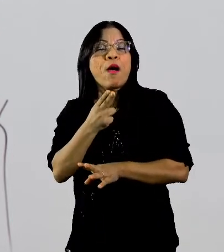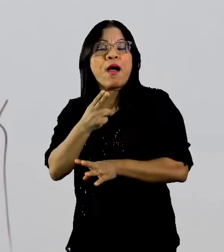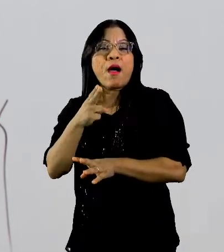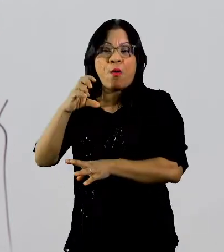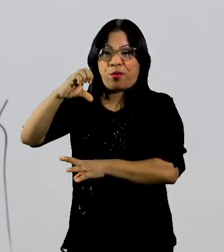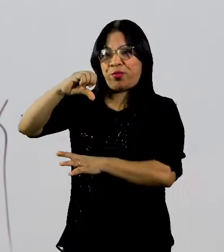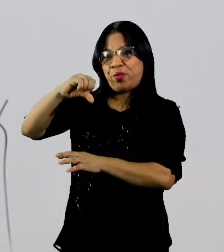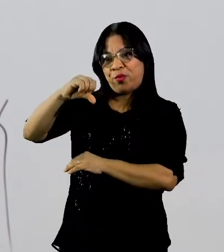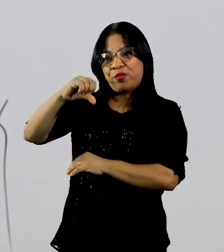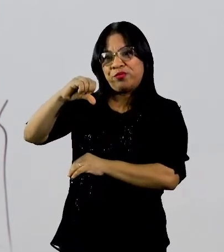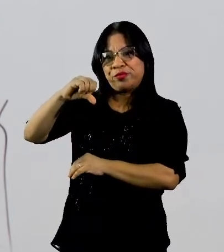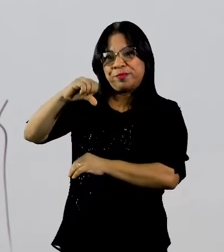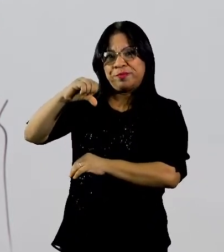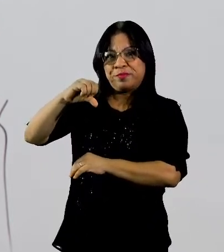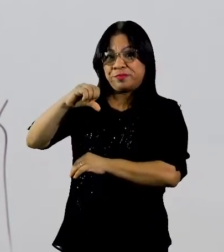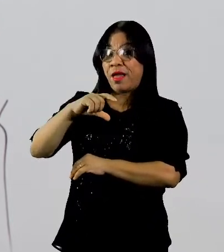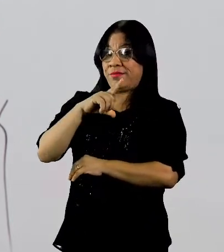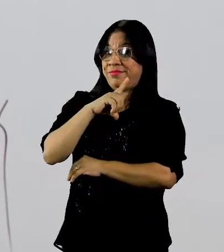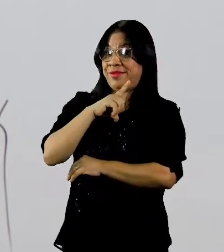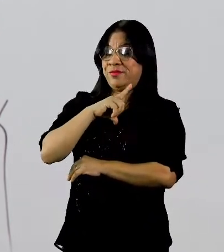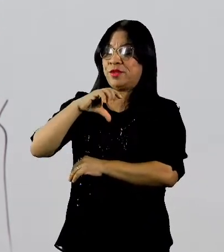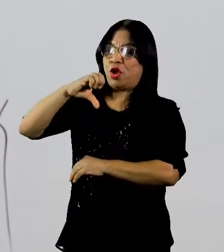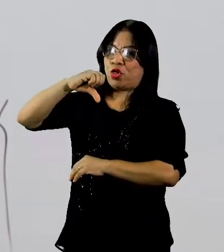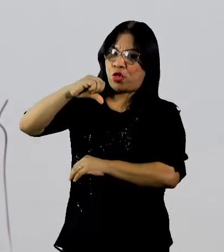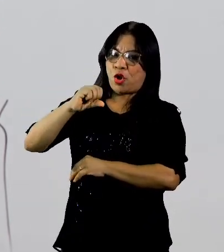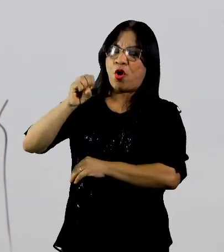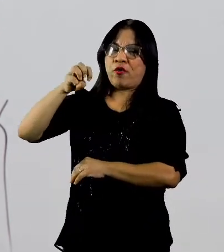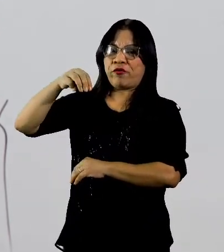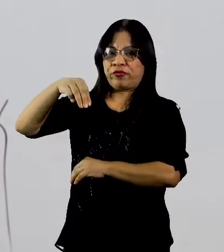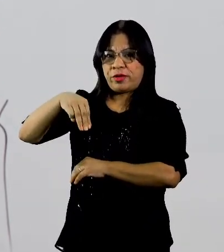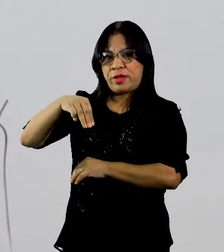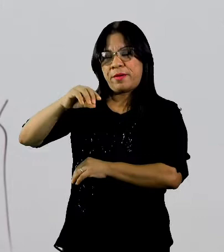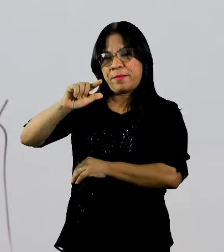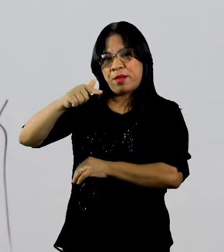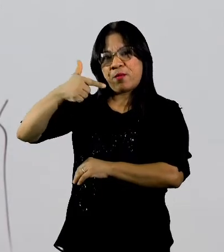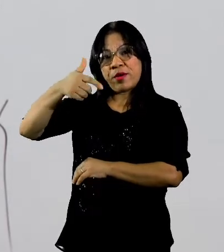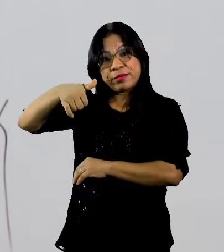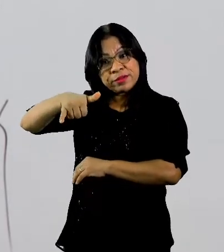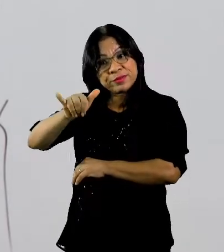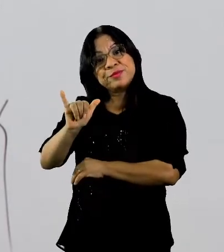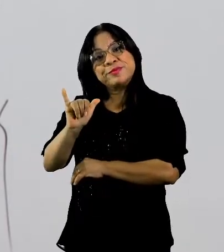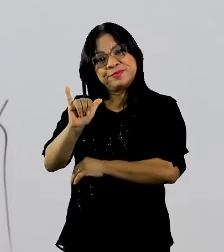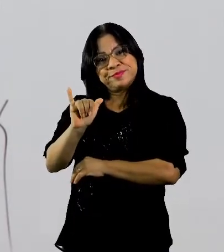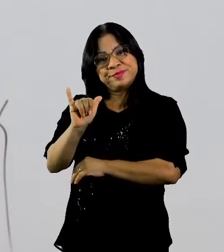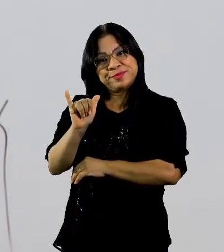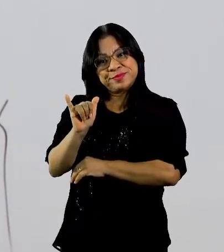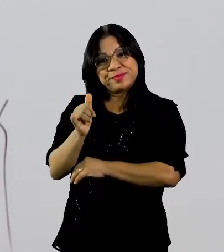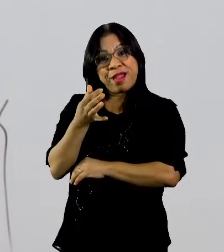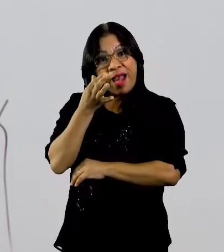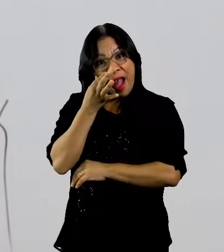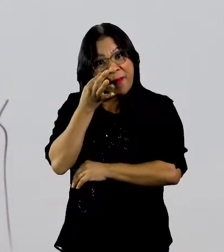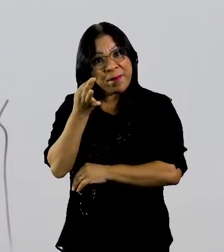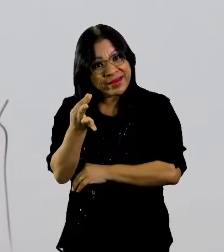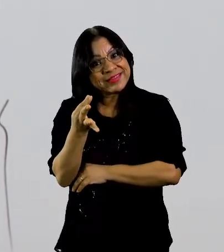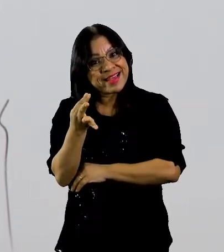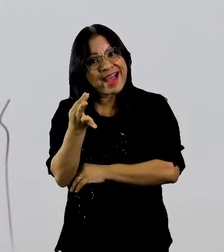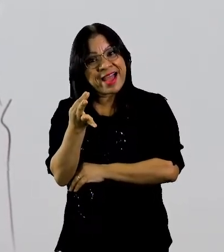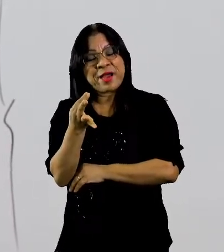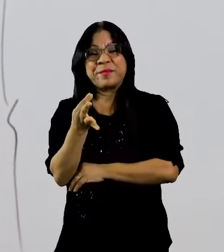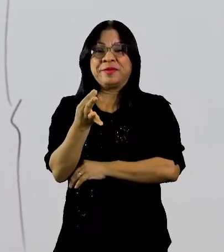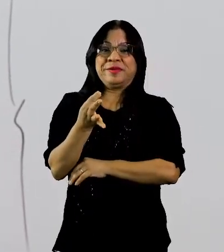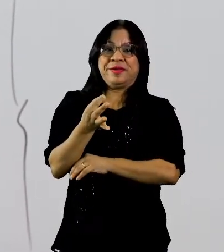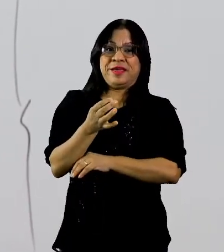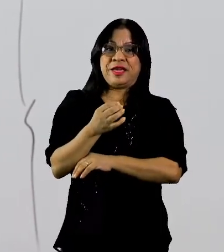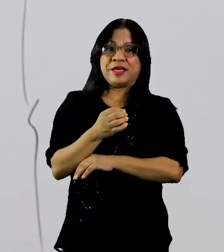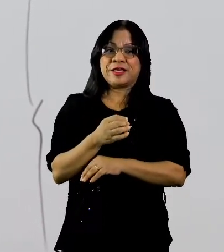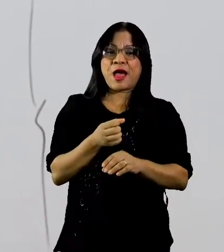ter 9m ao quadrado y. Percebam, então, que eu utilizei essa propriedade, essa característica,